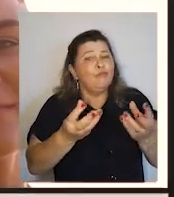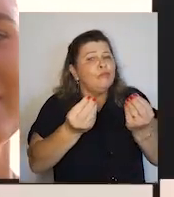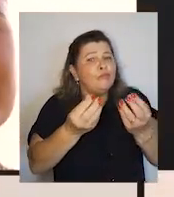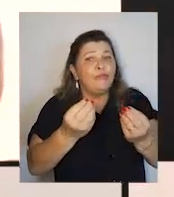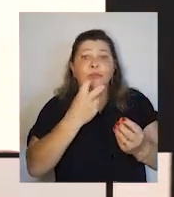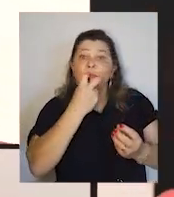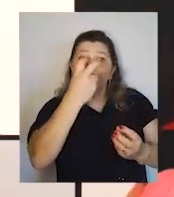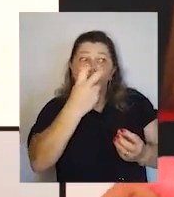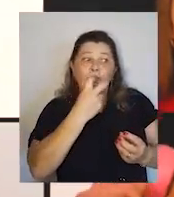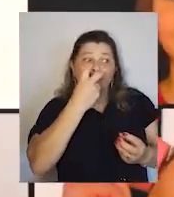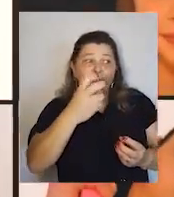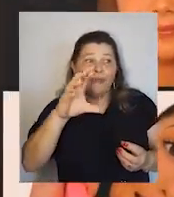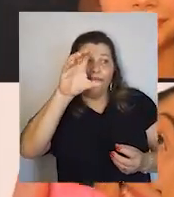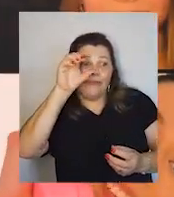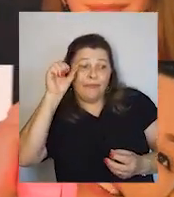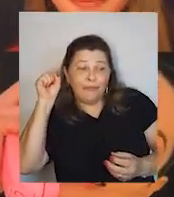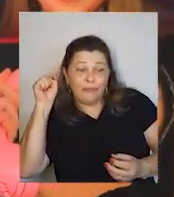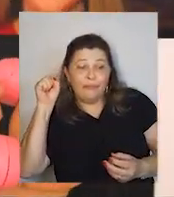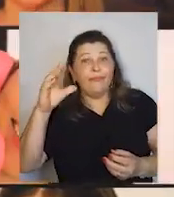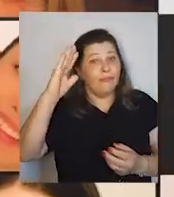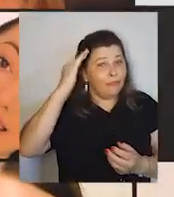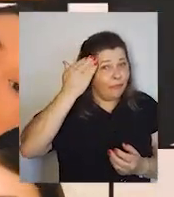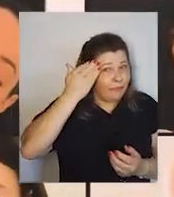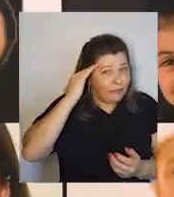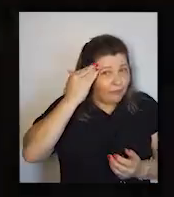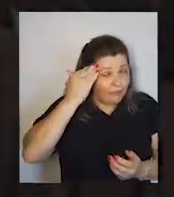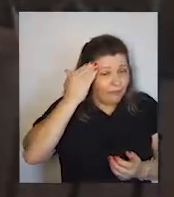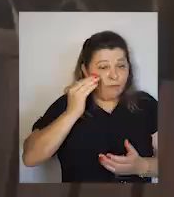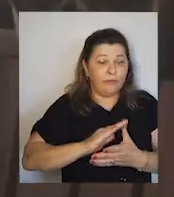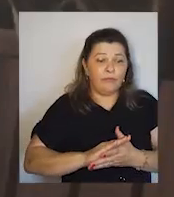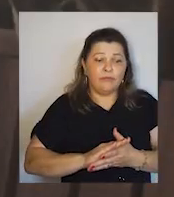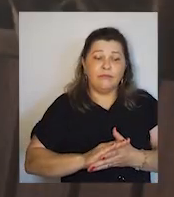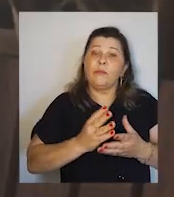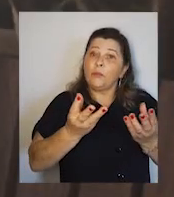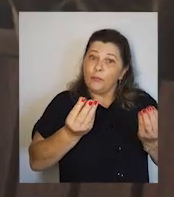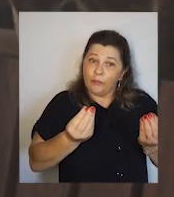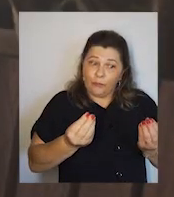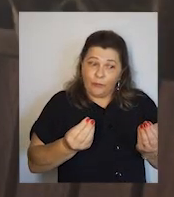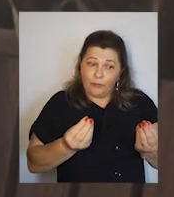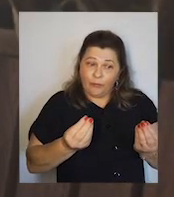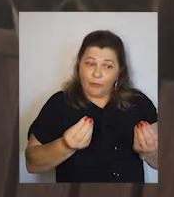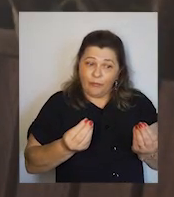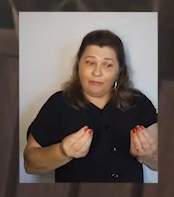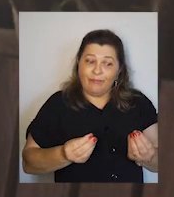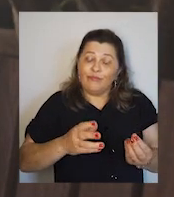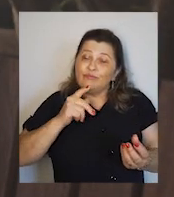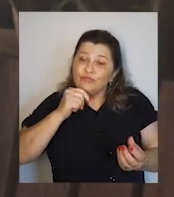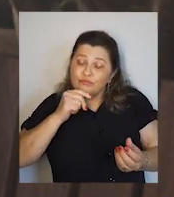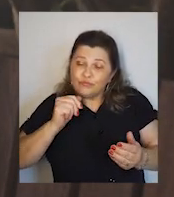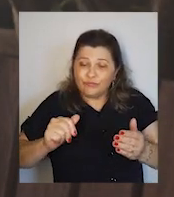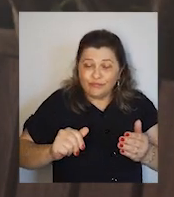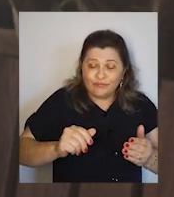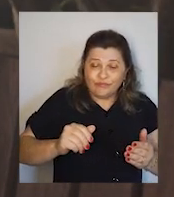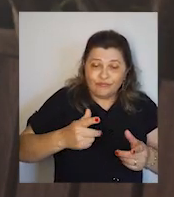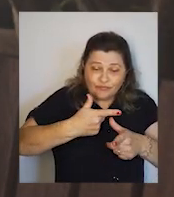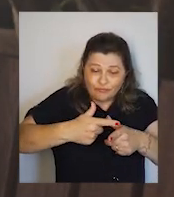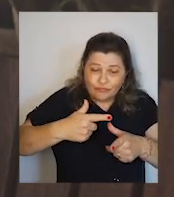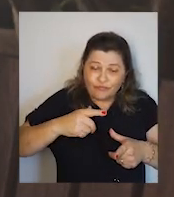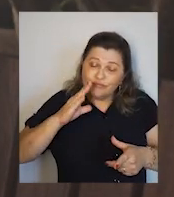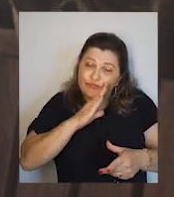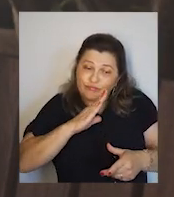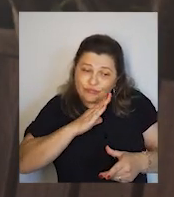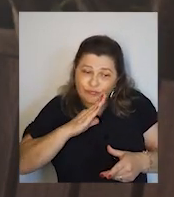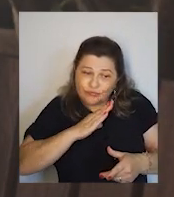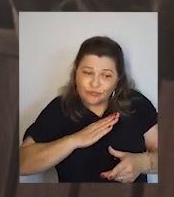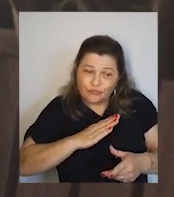muitas vozes a serem ouvidas e compreendidas. Muito embora o evento emergencial seja o